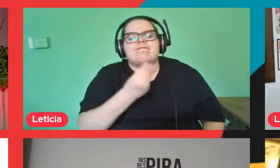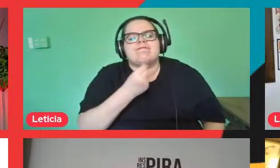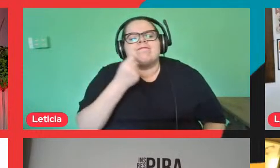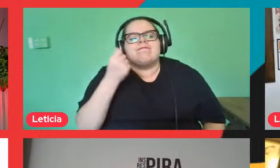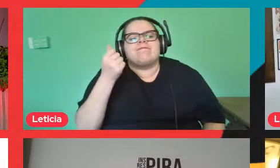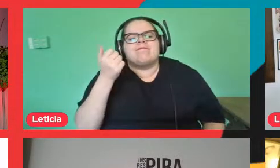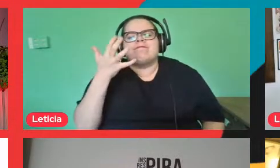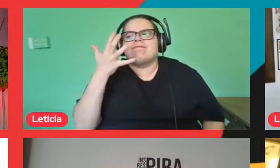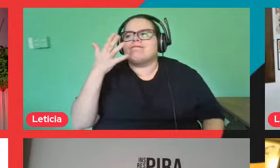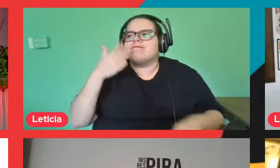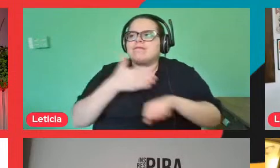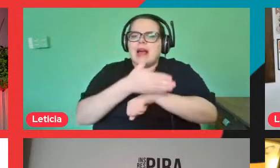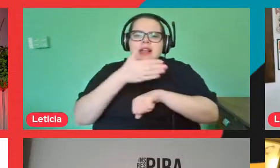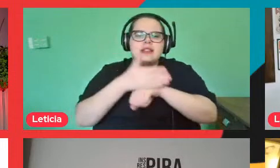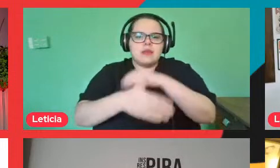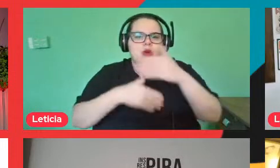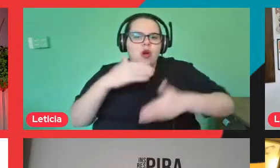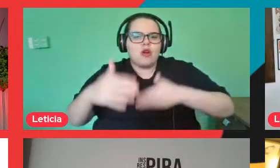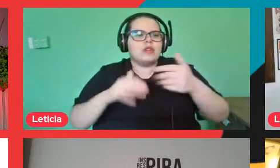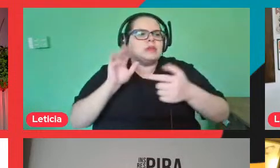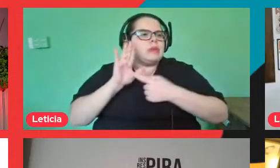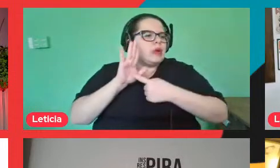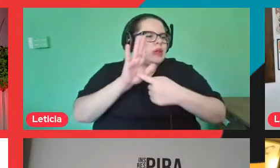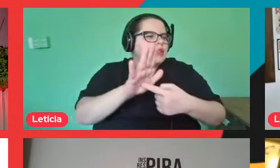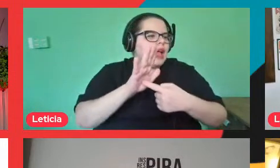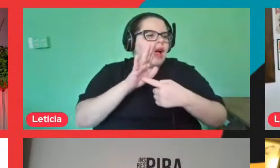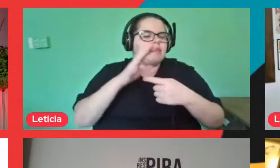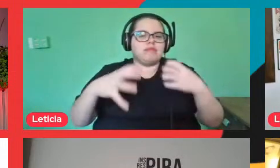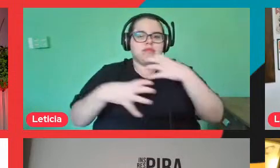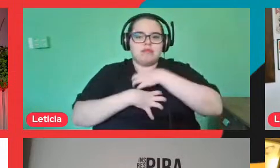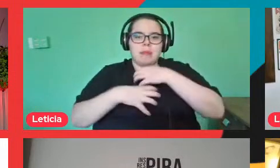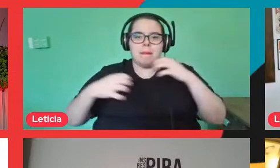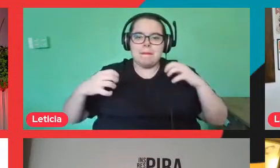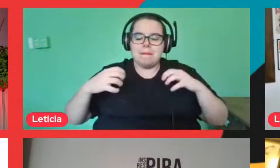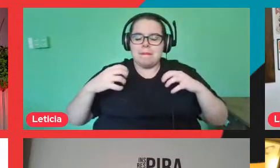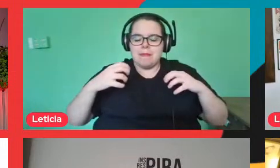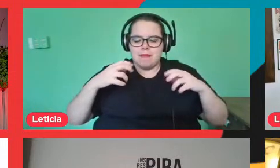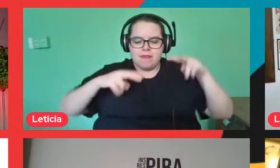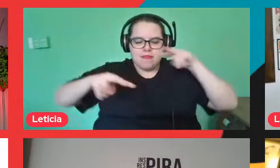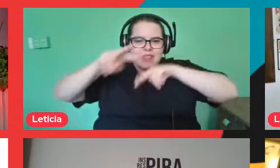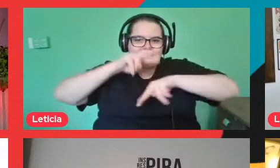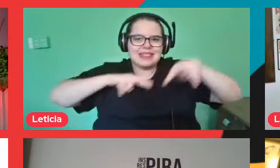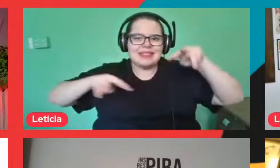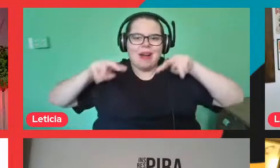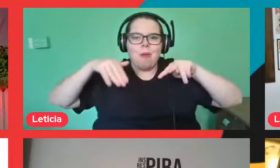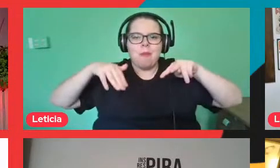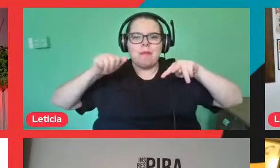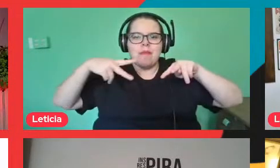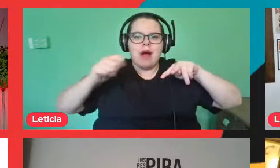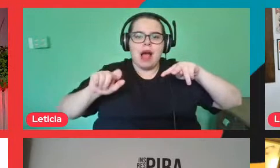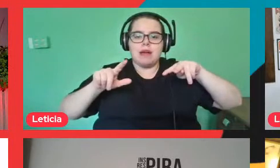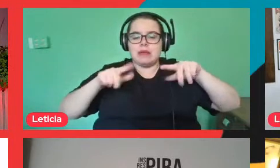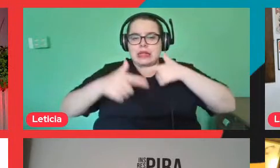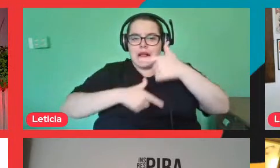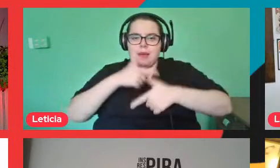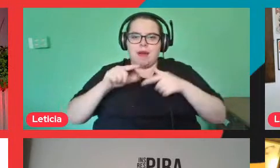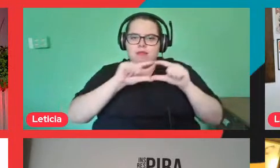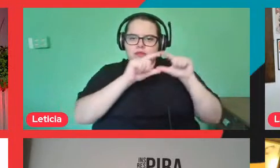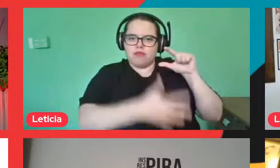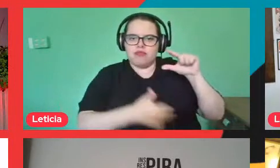participando desse processo de construção de mapa, né, porque eu acredito muito que esse trabalho do Unremarkable é